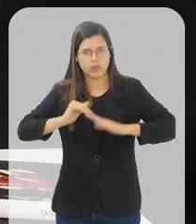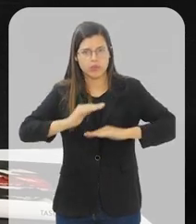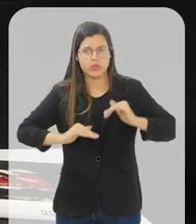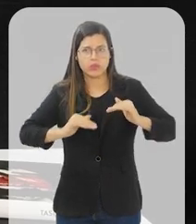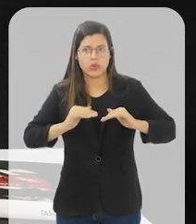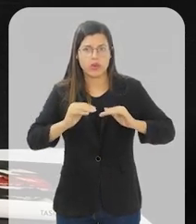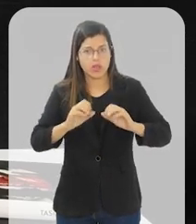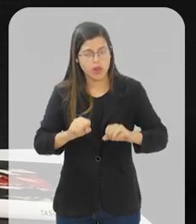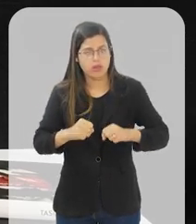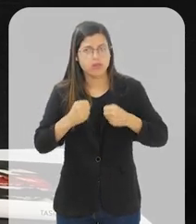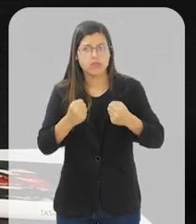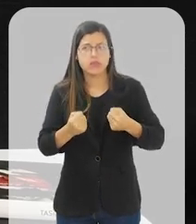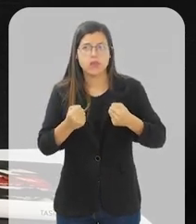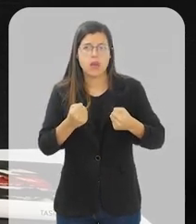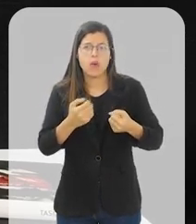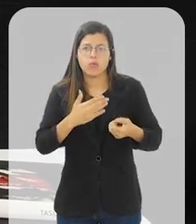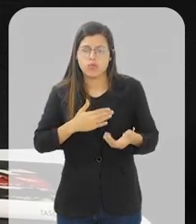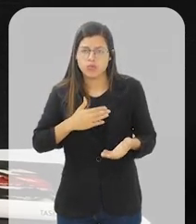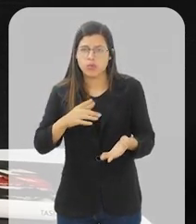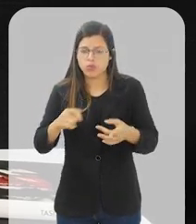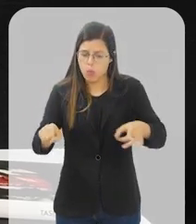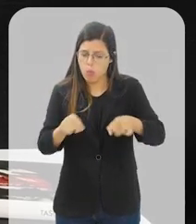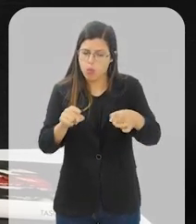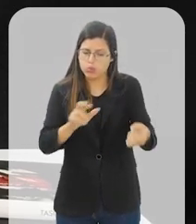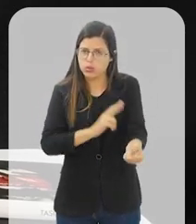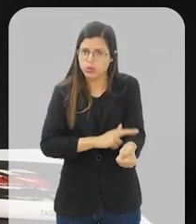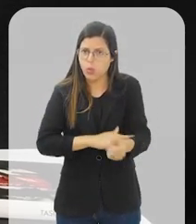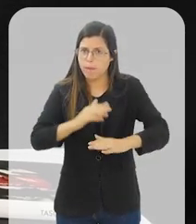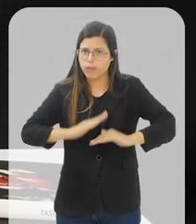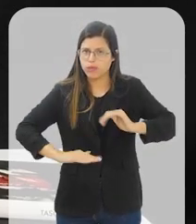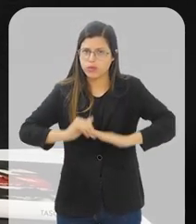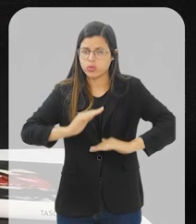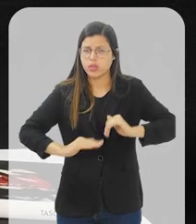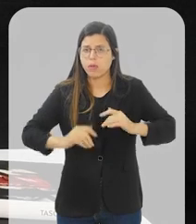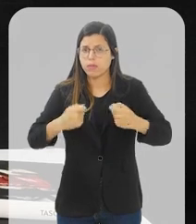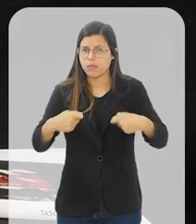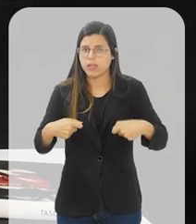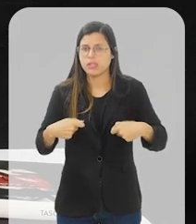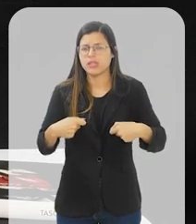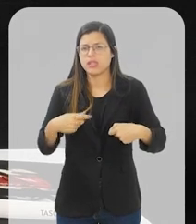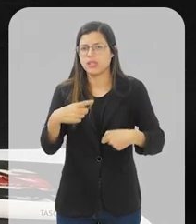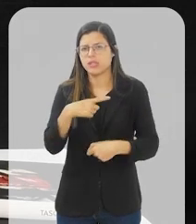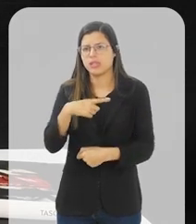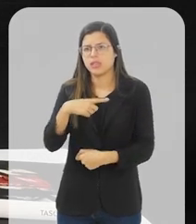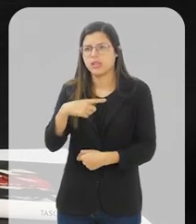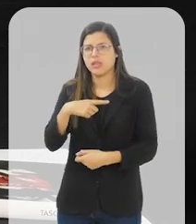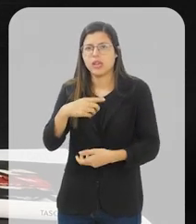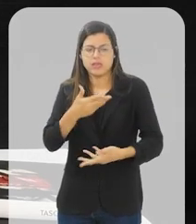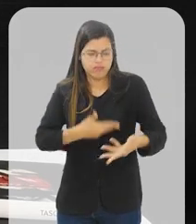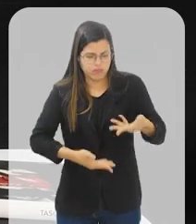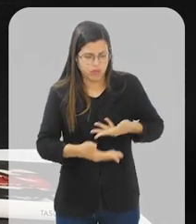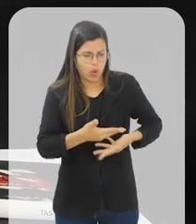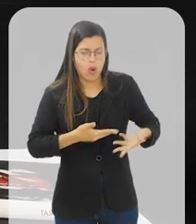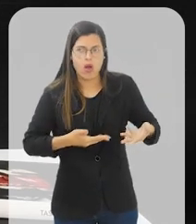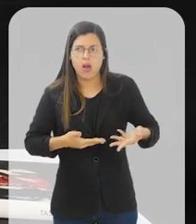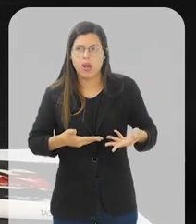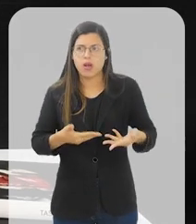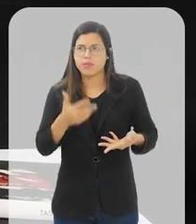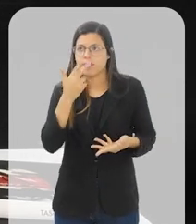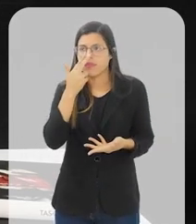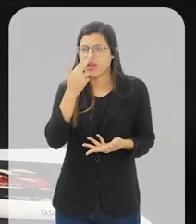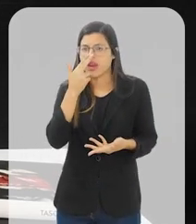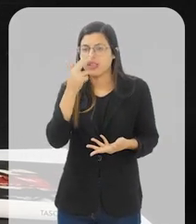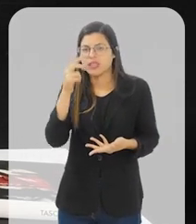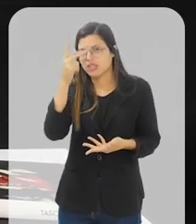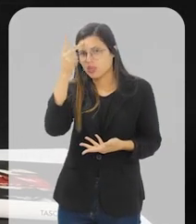ganhar, os meus ritmistas precisam ganhar. Né? Então, essa troca, né, é igual dar espelho para